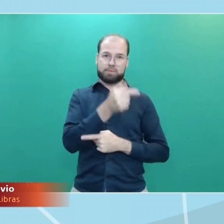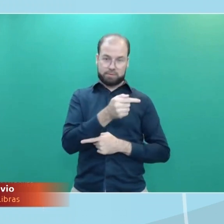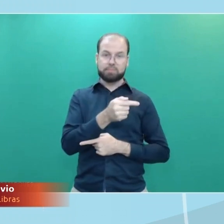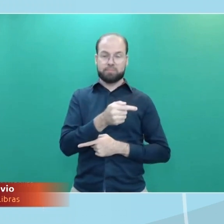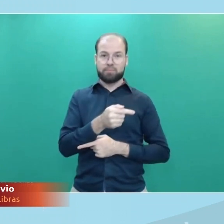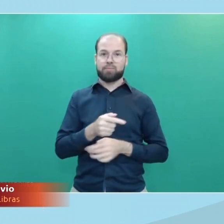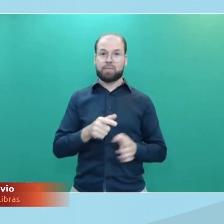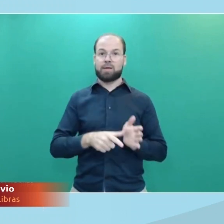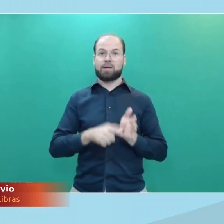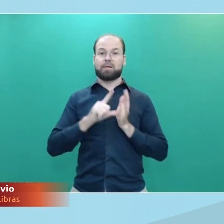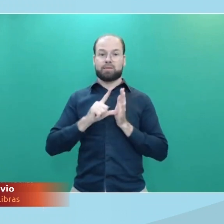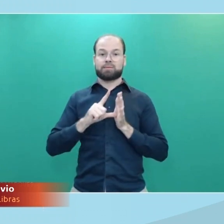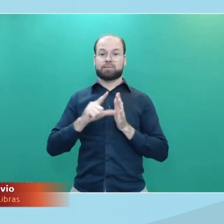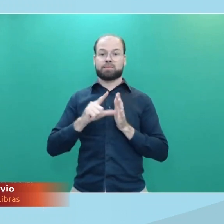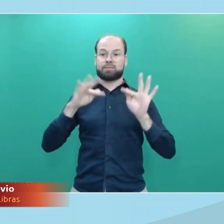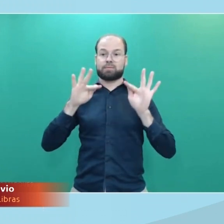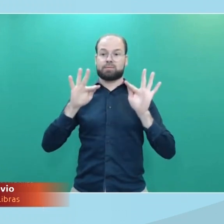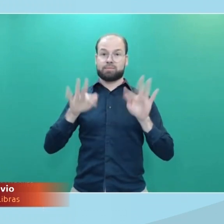embora,